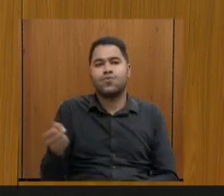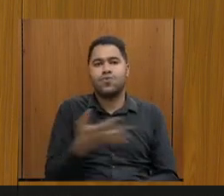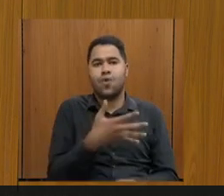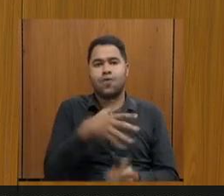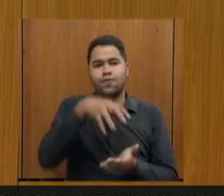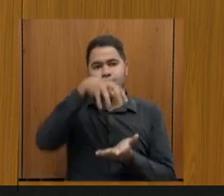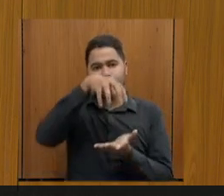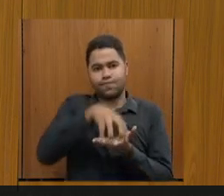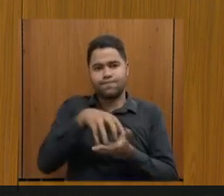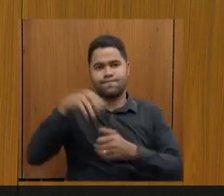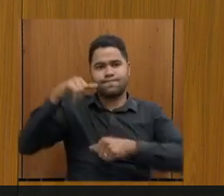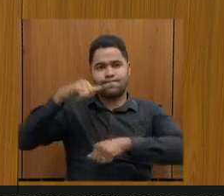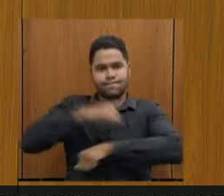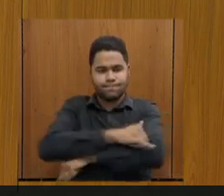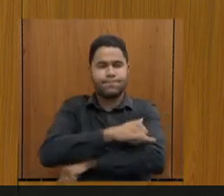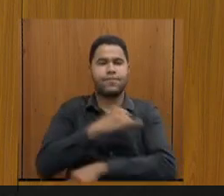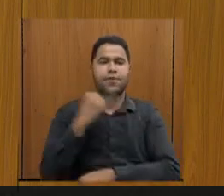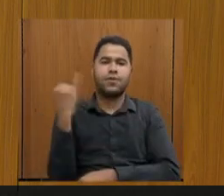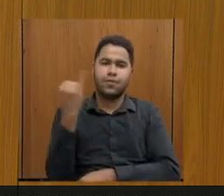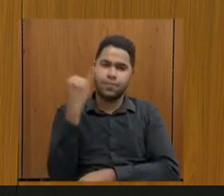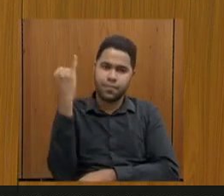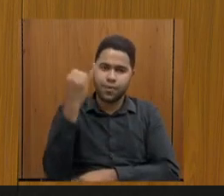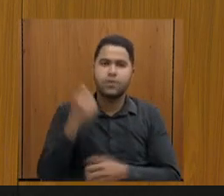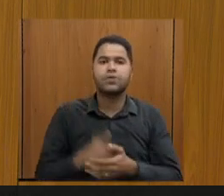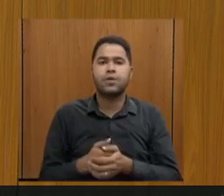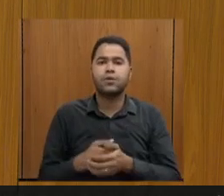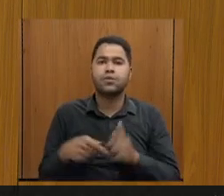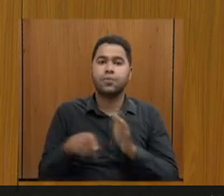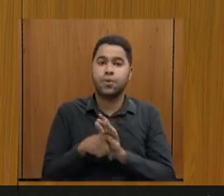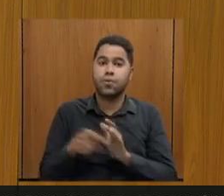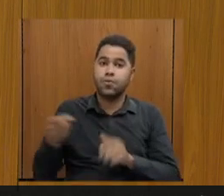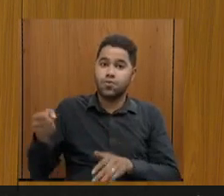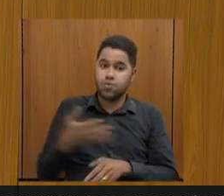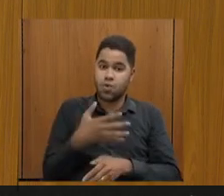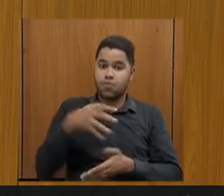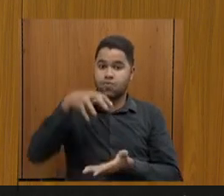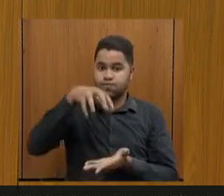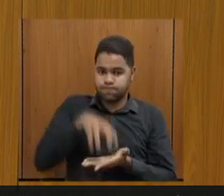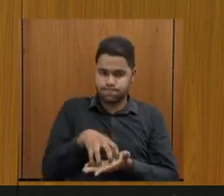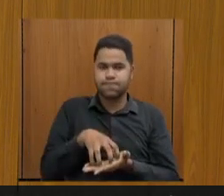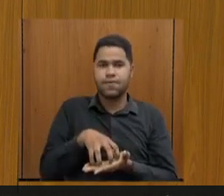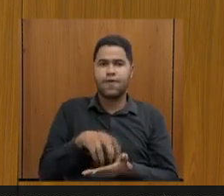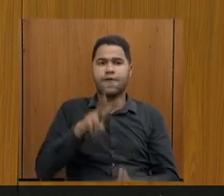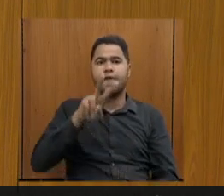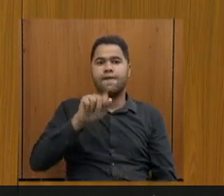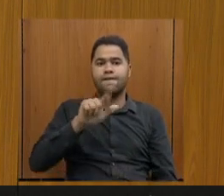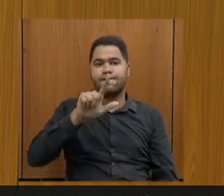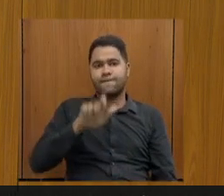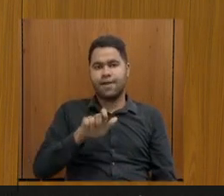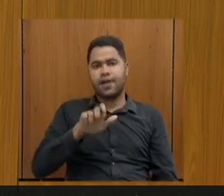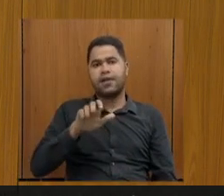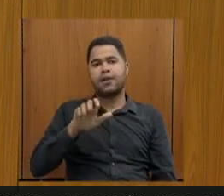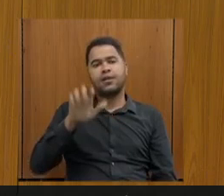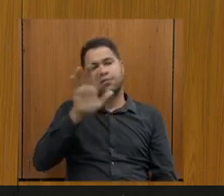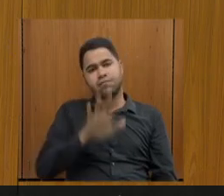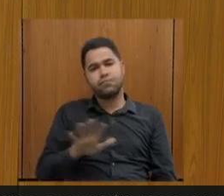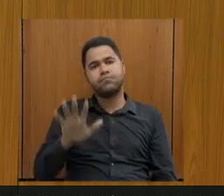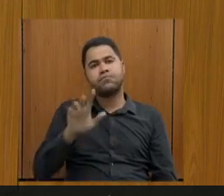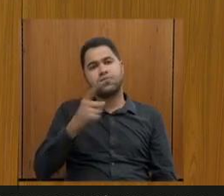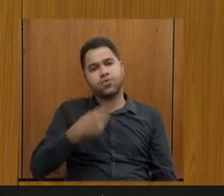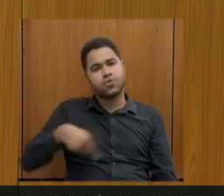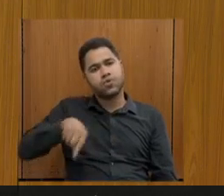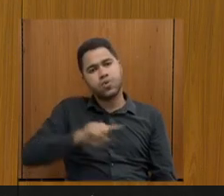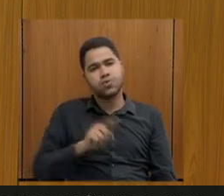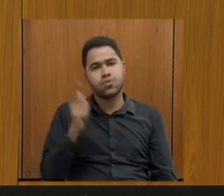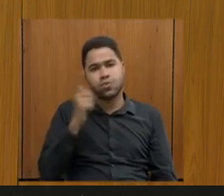eu vejo que vai ser muito importante essa construção do novo terminal é do Vale do Aço para que tenhamos